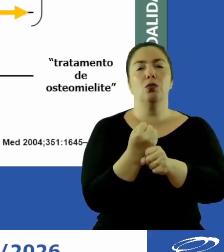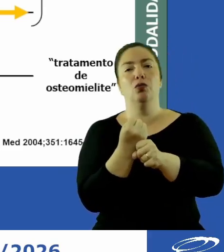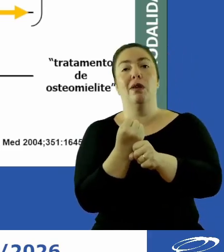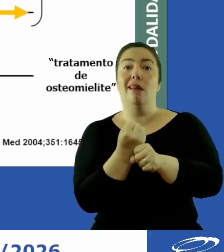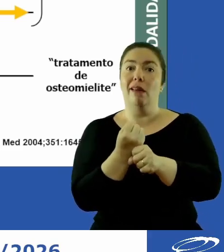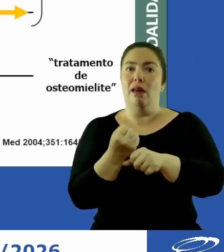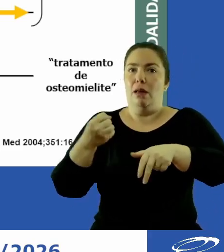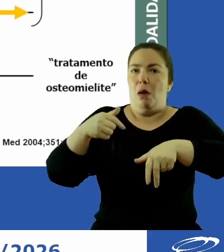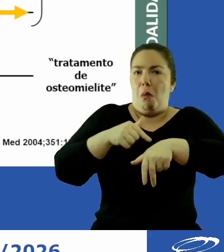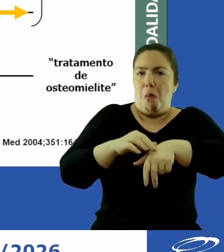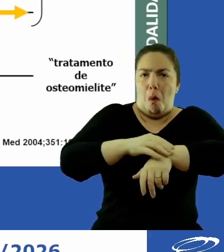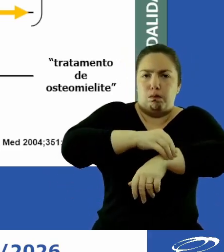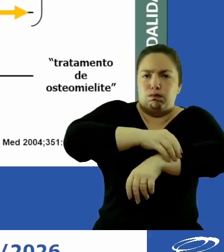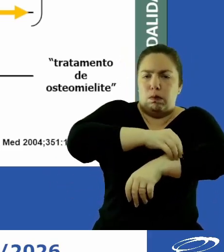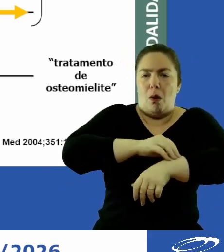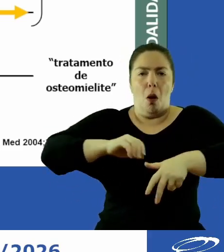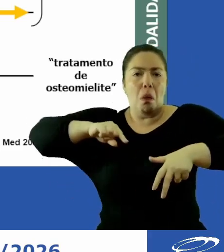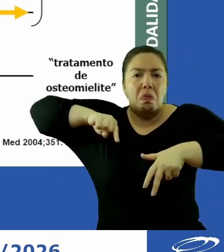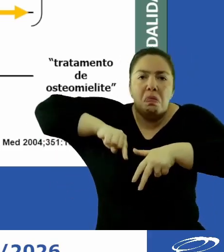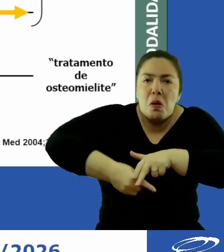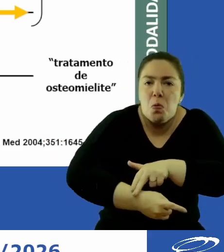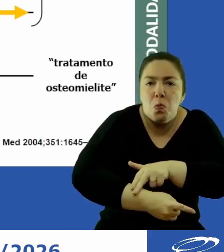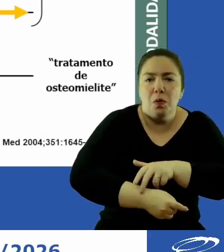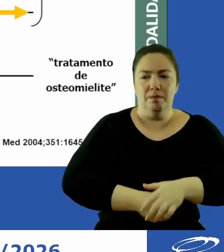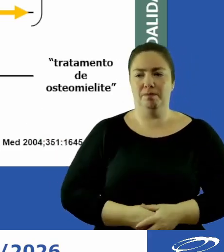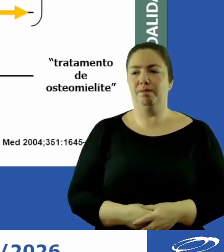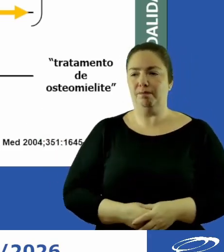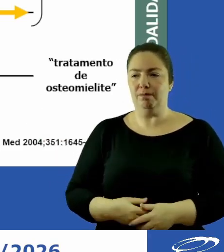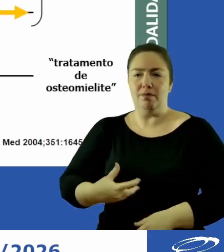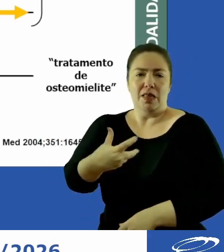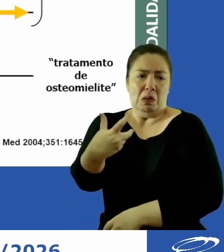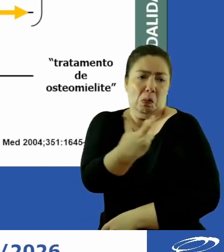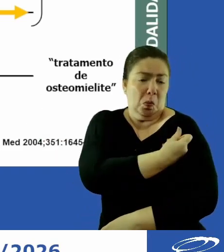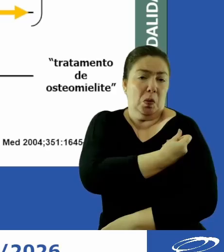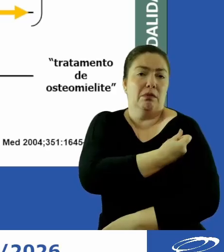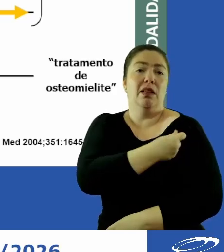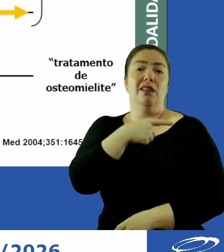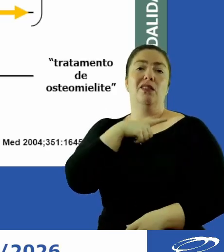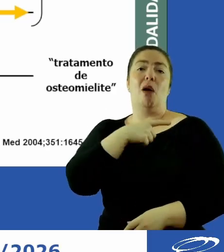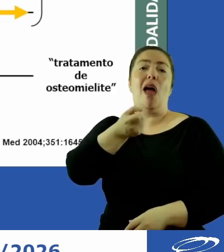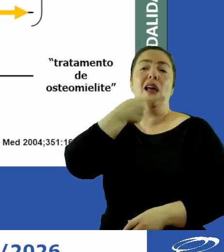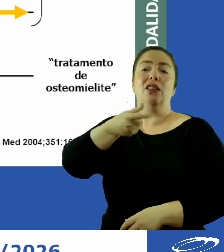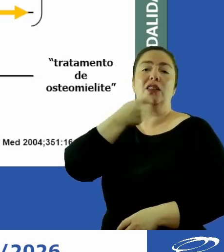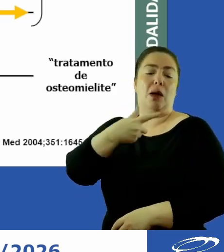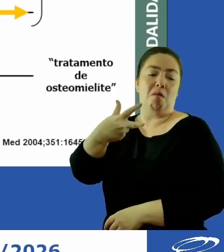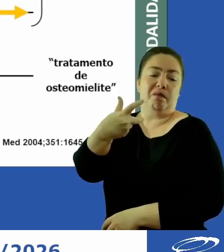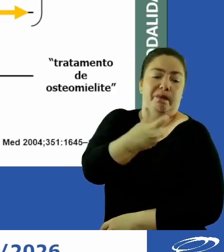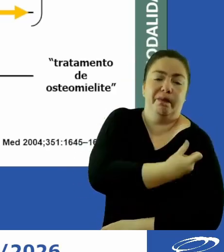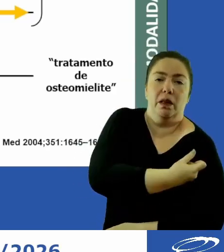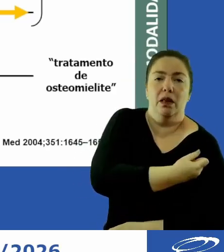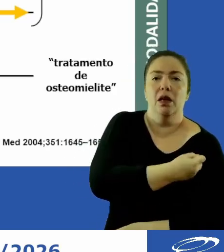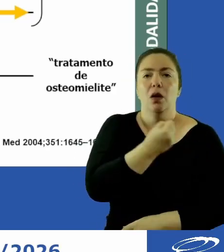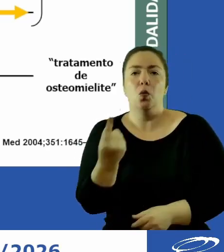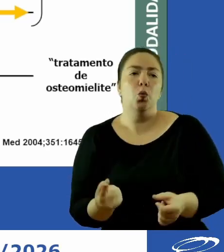intramuscular, comumente, 1 ano, todo dia recebendo antibiótico IM, IM um dia aqui, um dia aqui, um dia aqui,